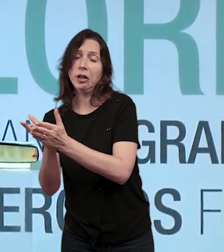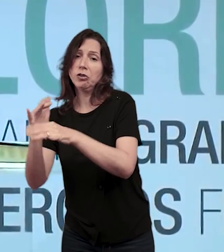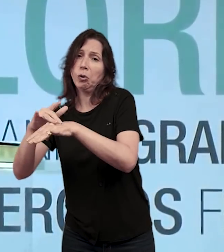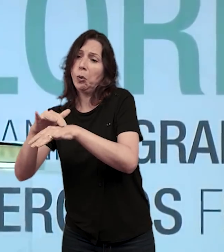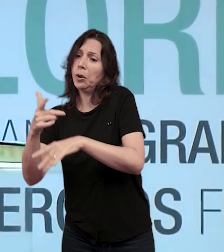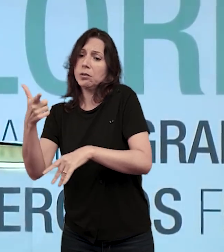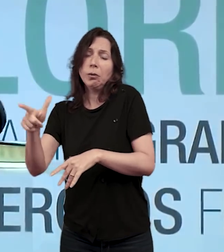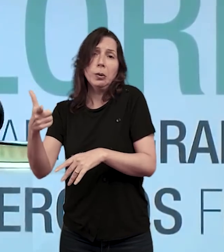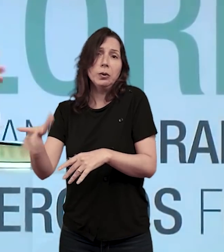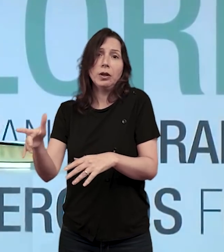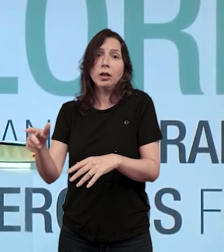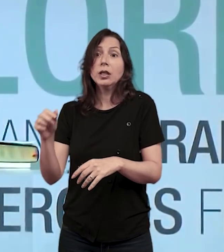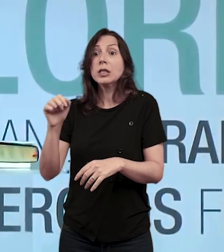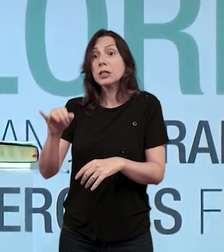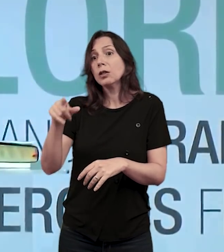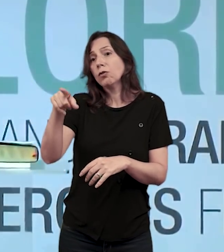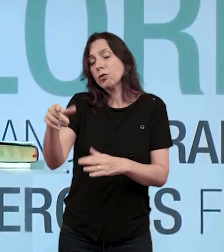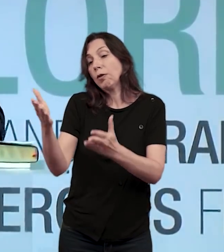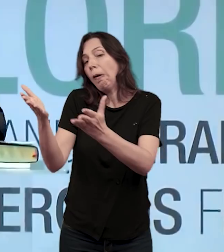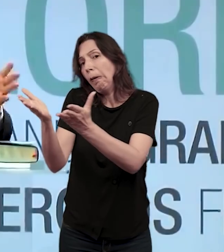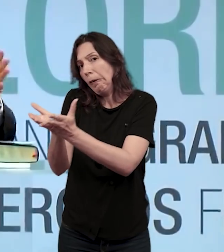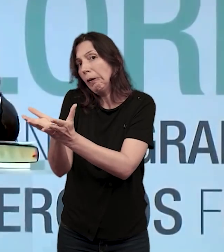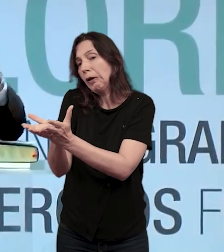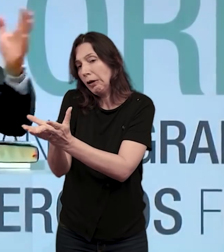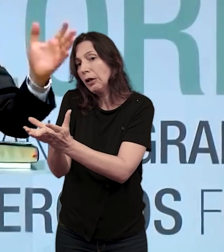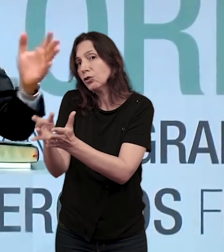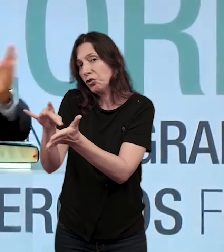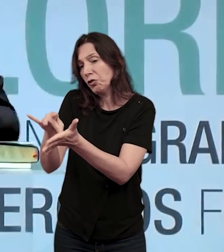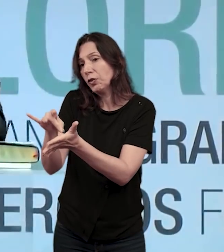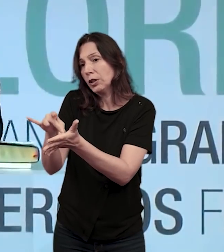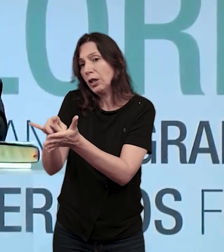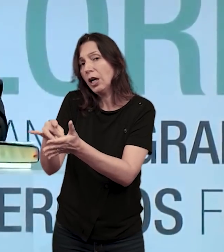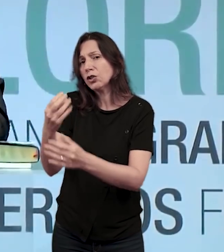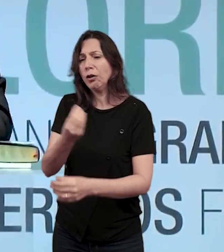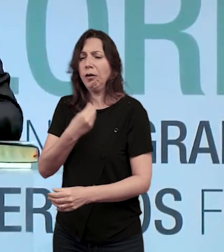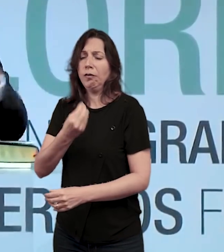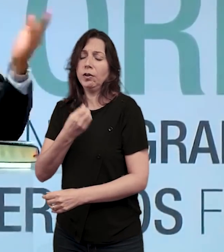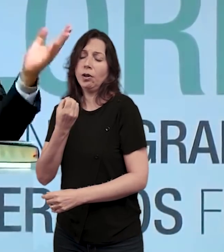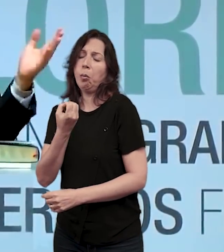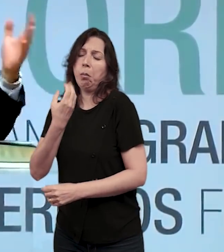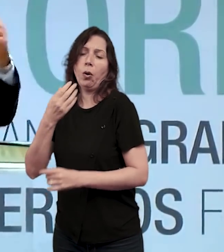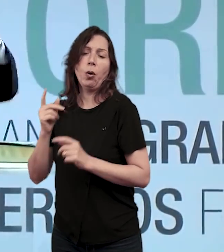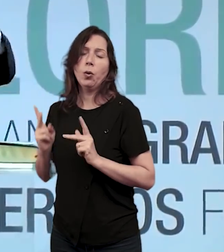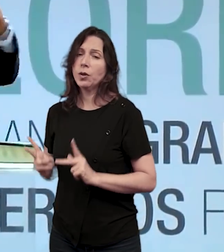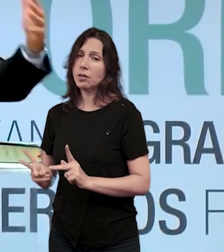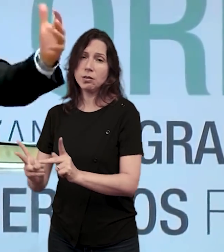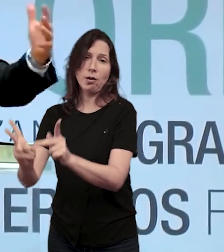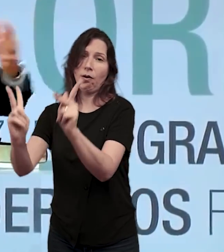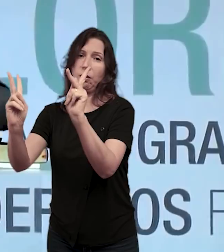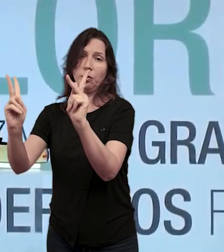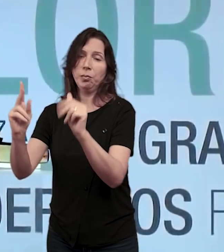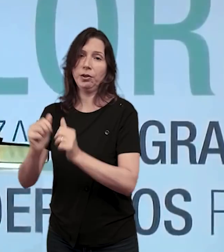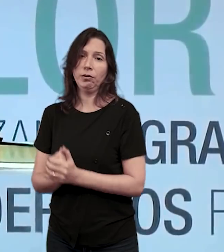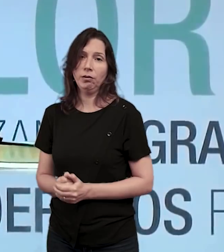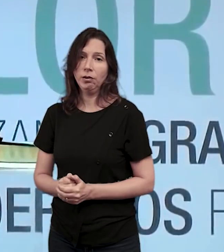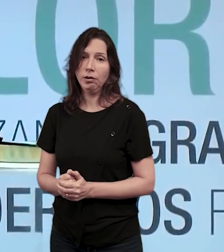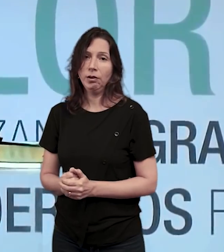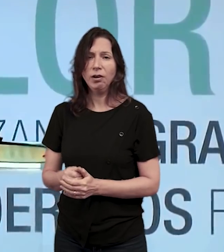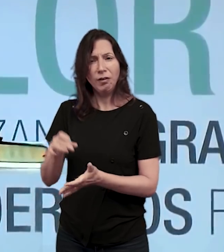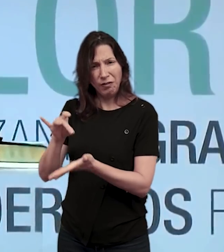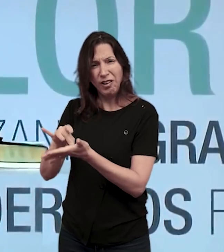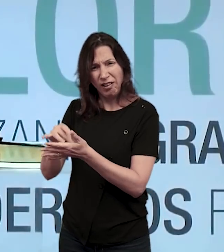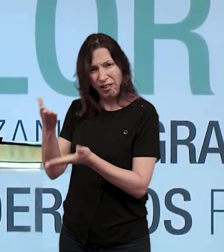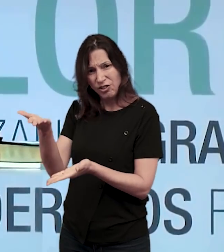doente, se você é crente, vai dar tudo certo para você, se você é crente, você vai viver num mar de rosas, se você é crente, então você vai estar blindado.